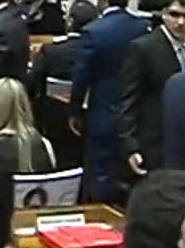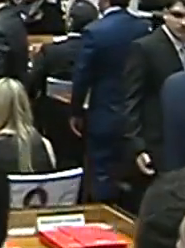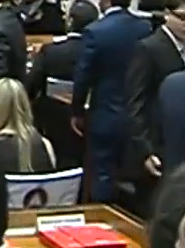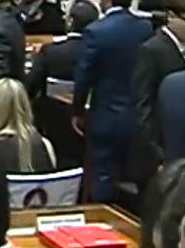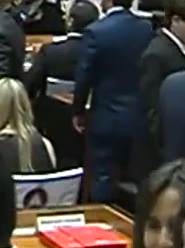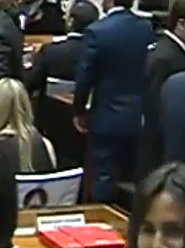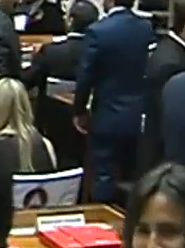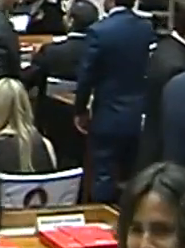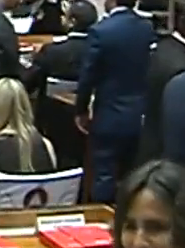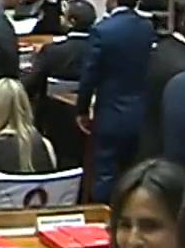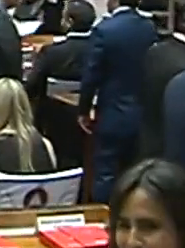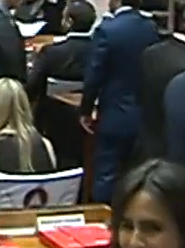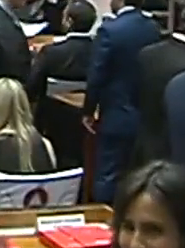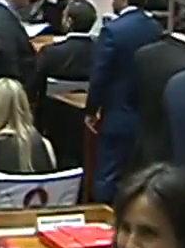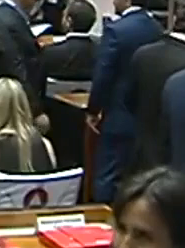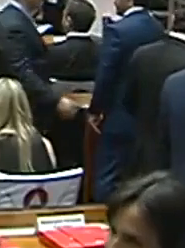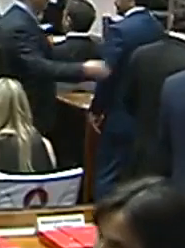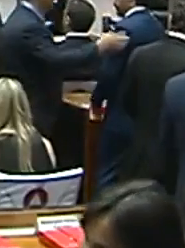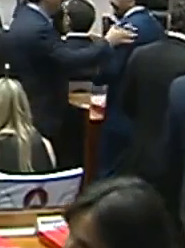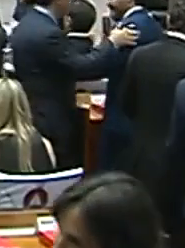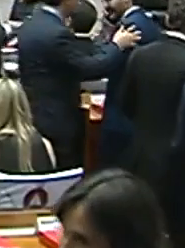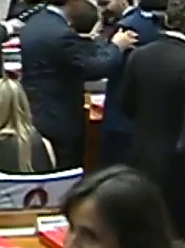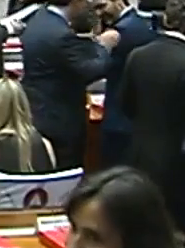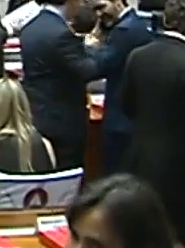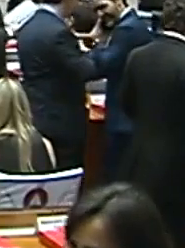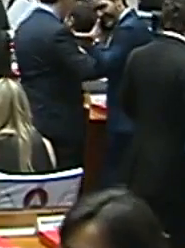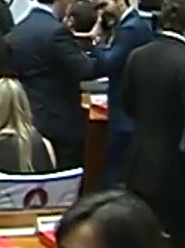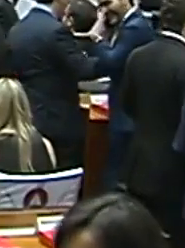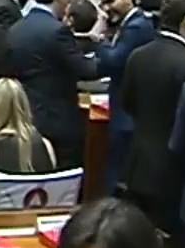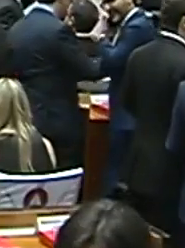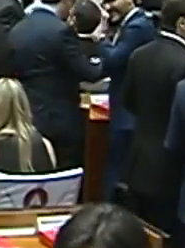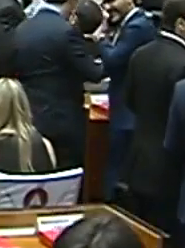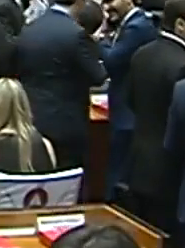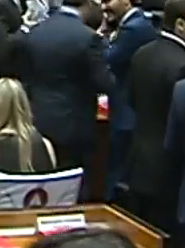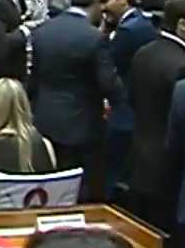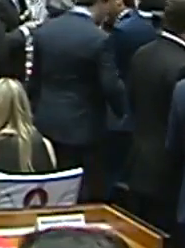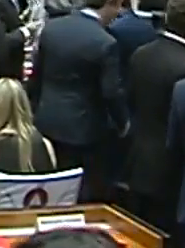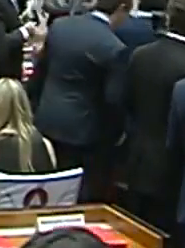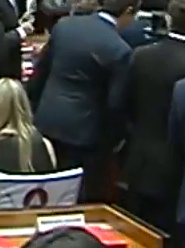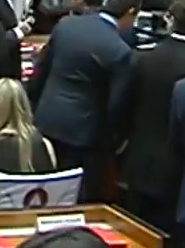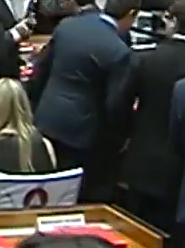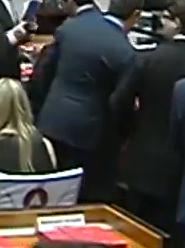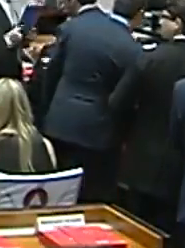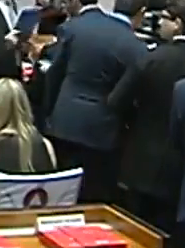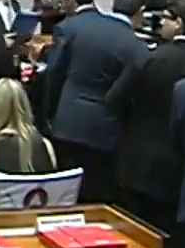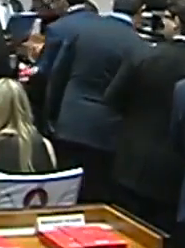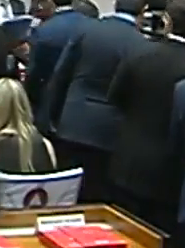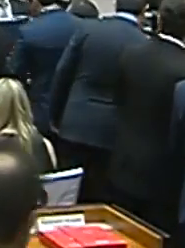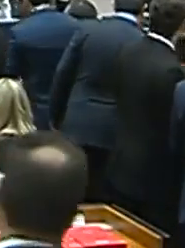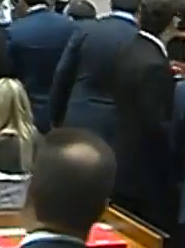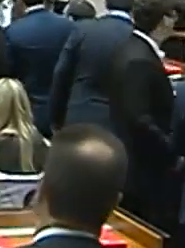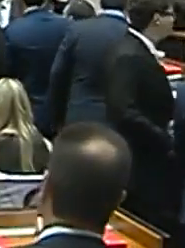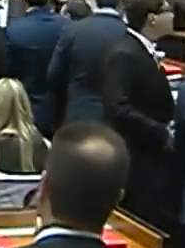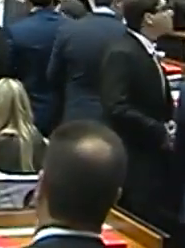Gerais. Ok, vamos acompanhar então, olha lá, olha só, o chefe do cerimonial já está orientando. A gente